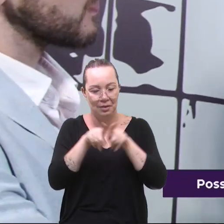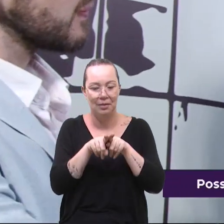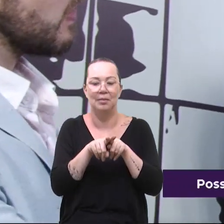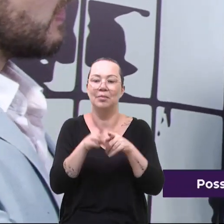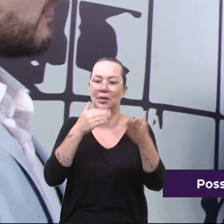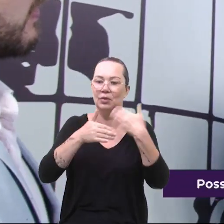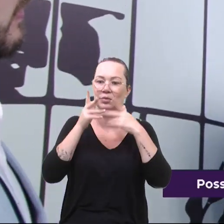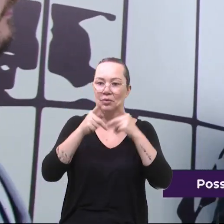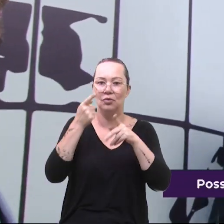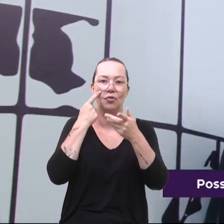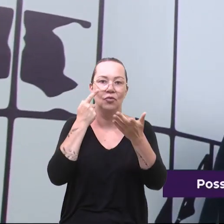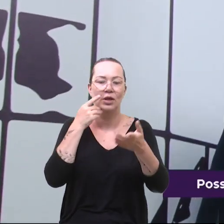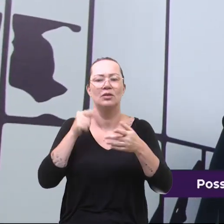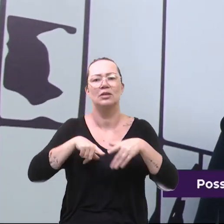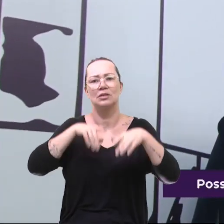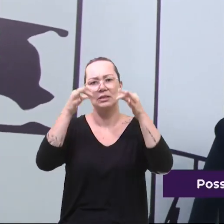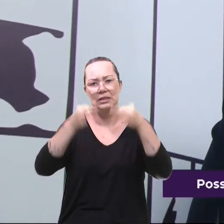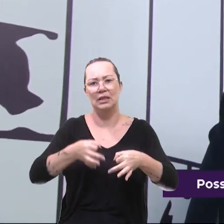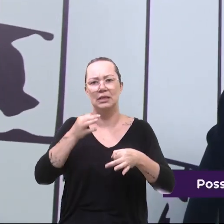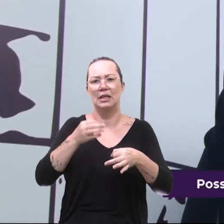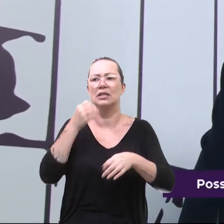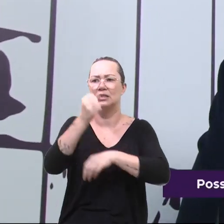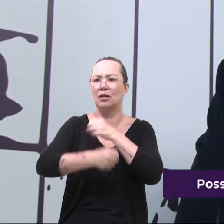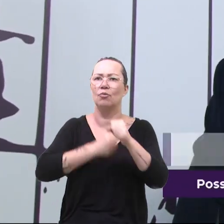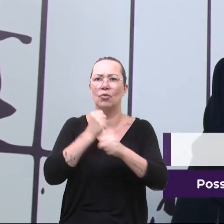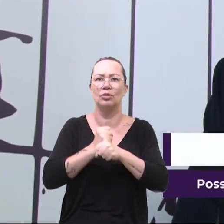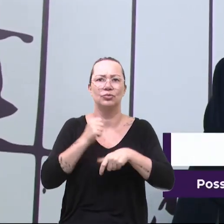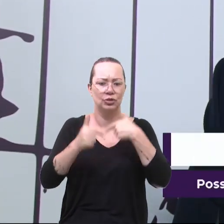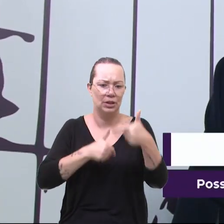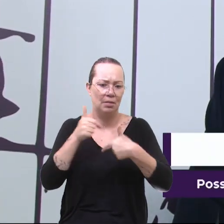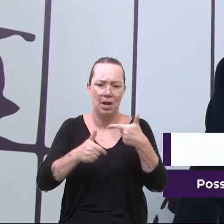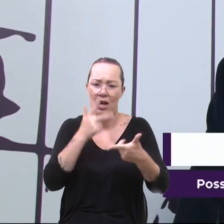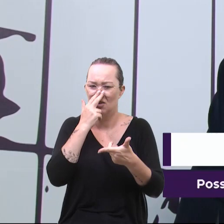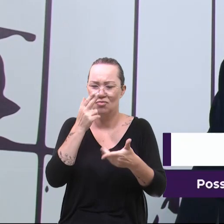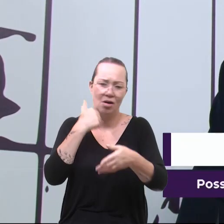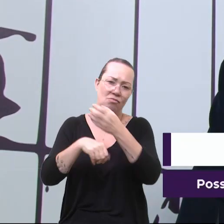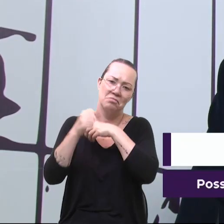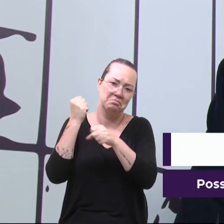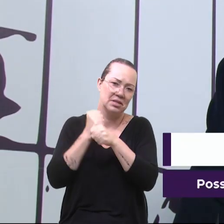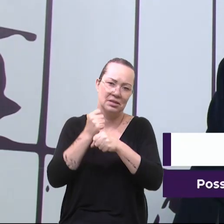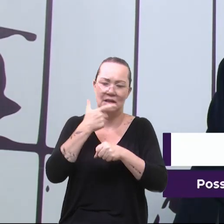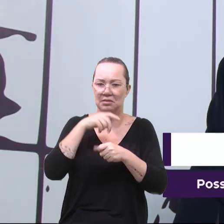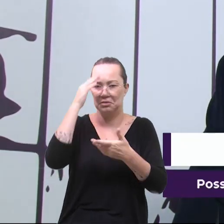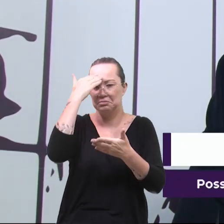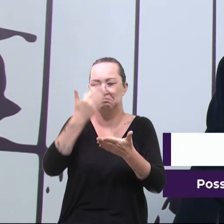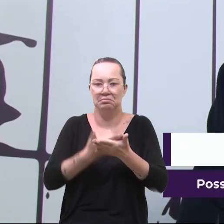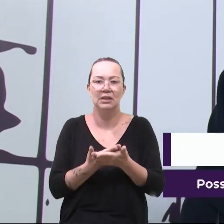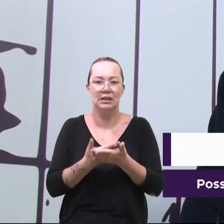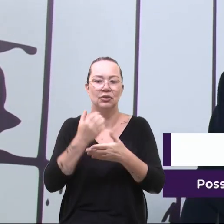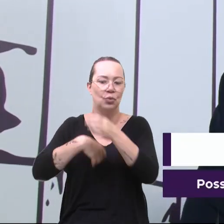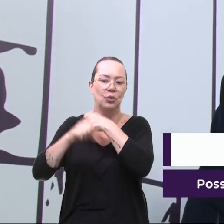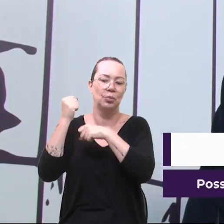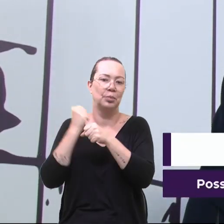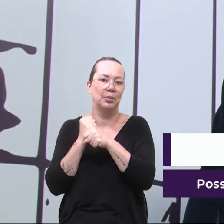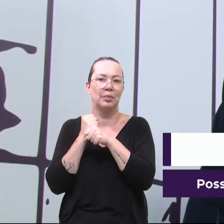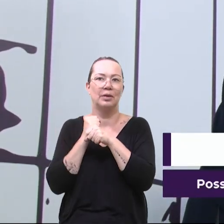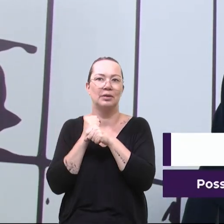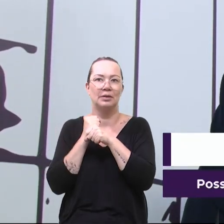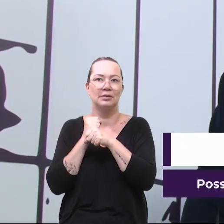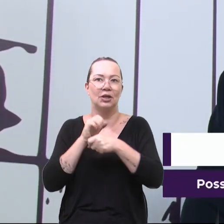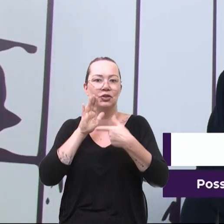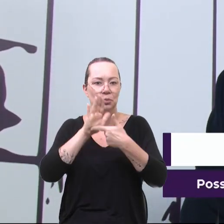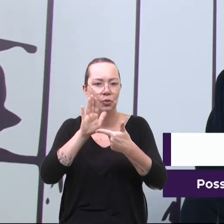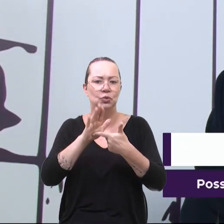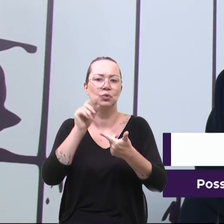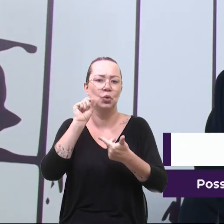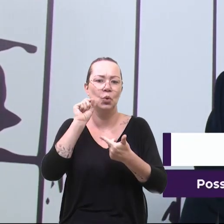telespectadores. Com certeza é um ano de muito trabalho, como foi o ano passado. Eu acredito que o ano passado se mostrou que a Câmara